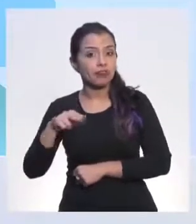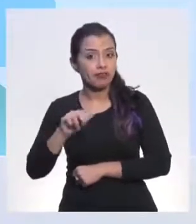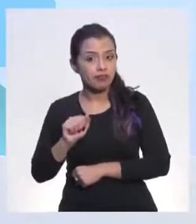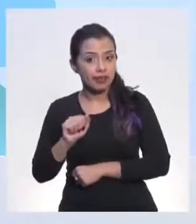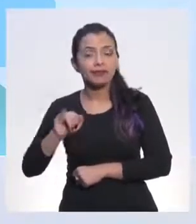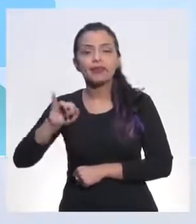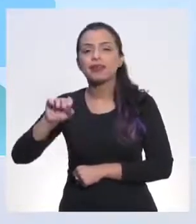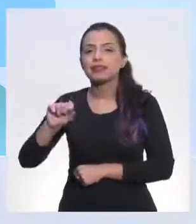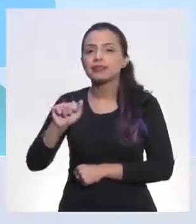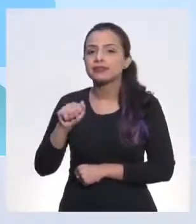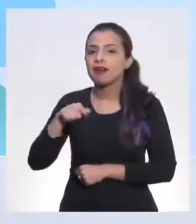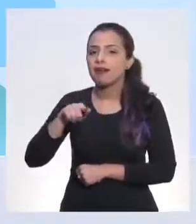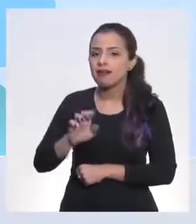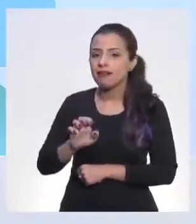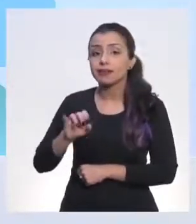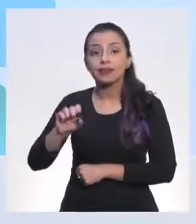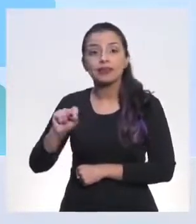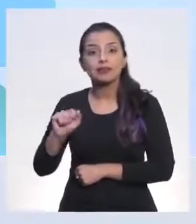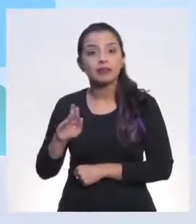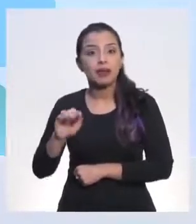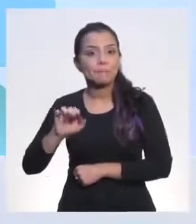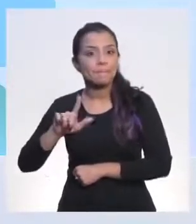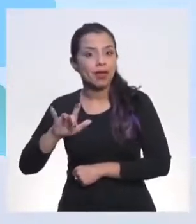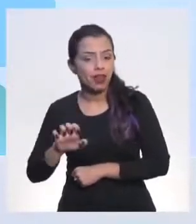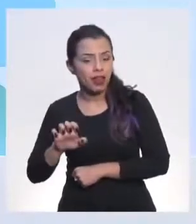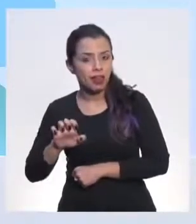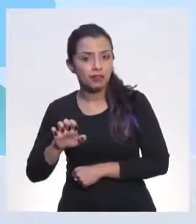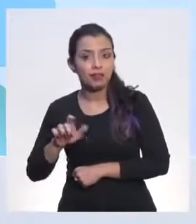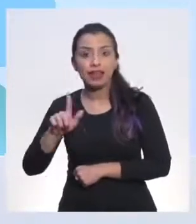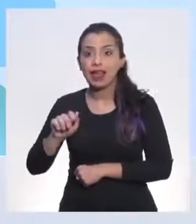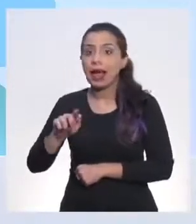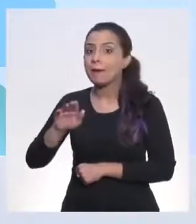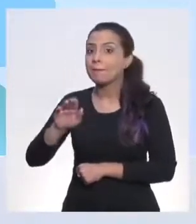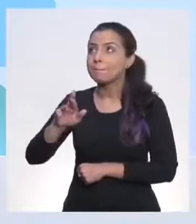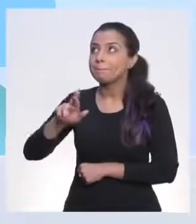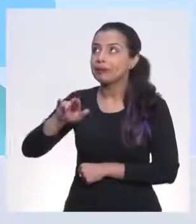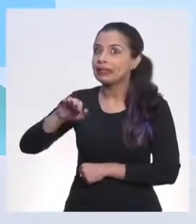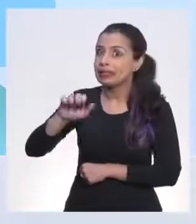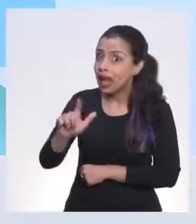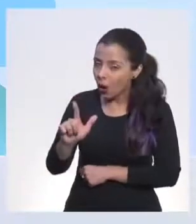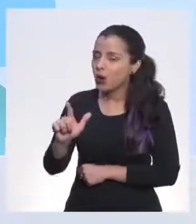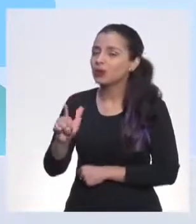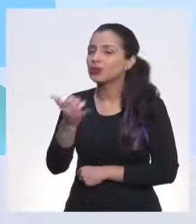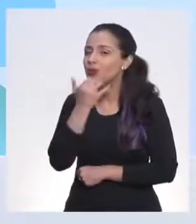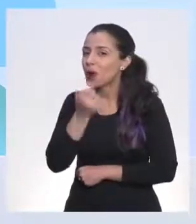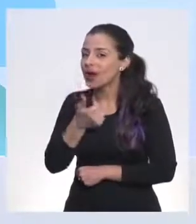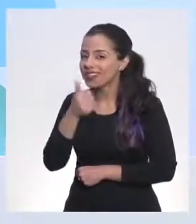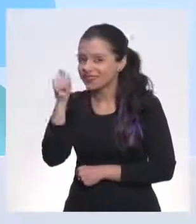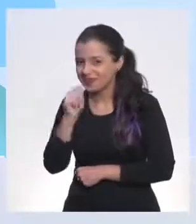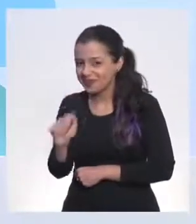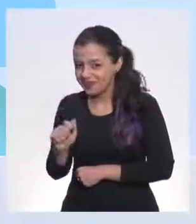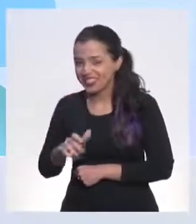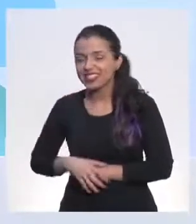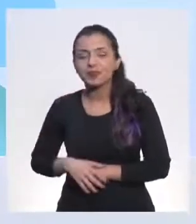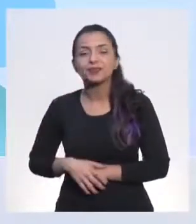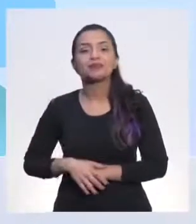Isaac, Isabela, Gabriel, eu ia falar Gabriele, desculpa, Gabriel,